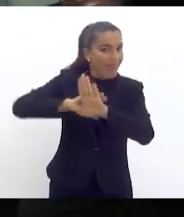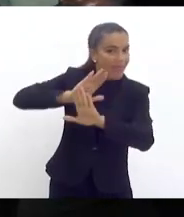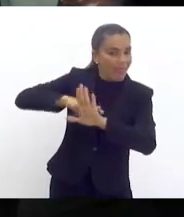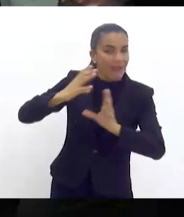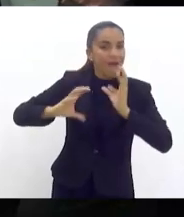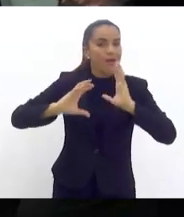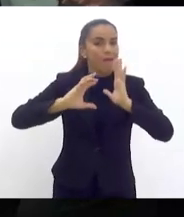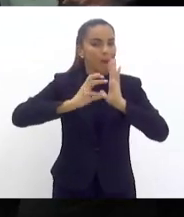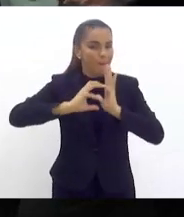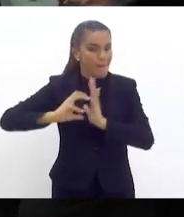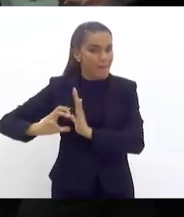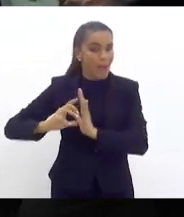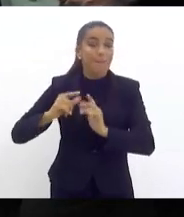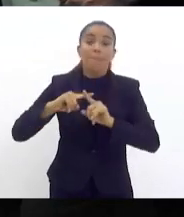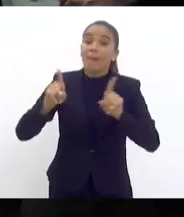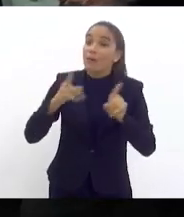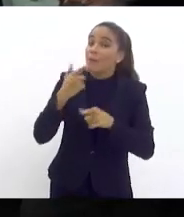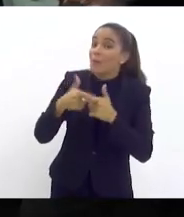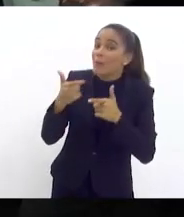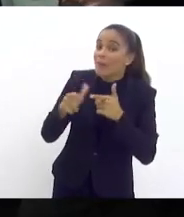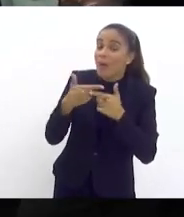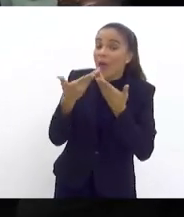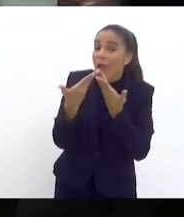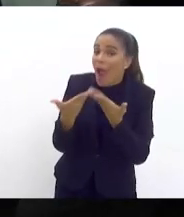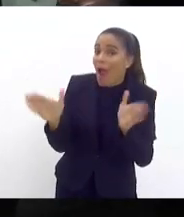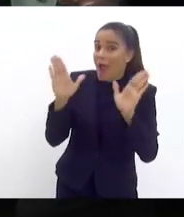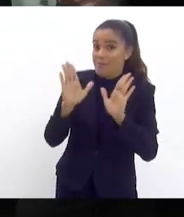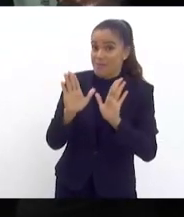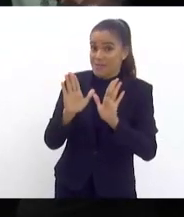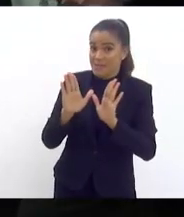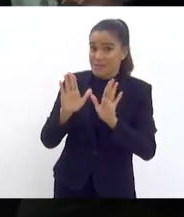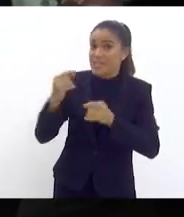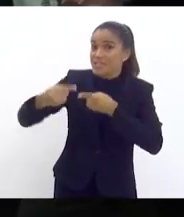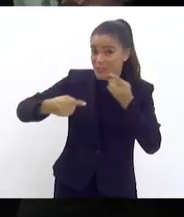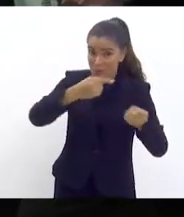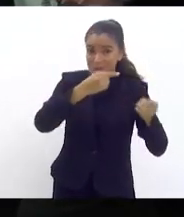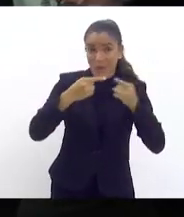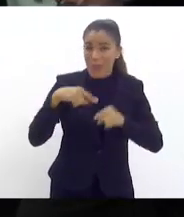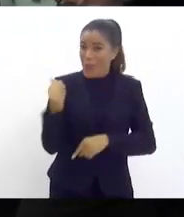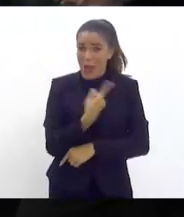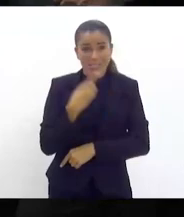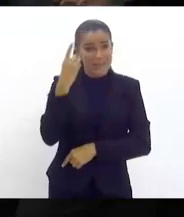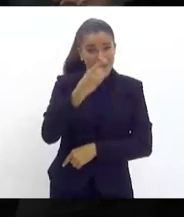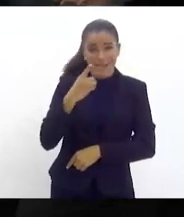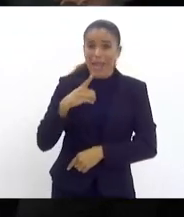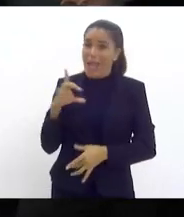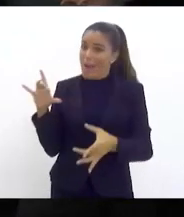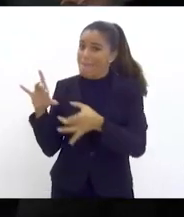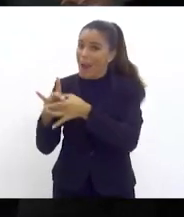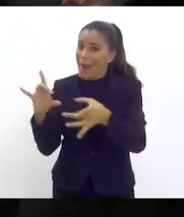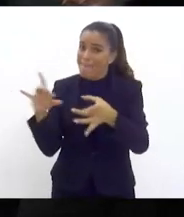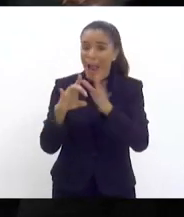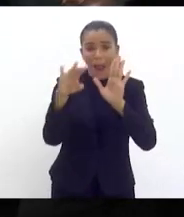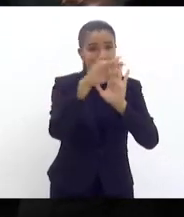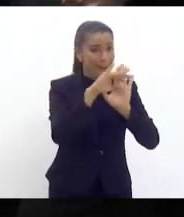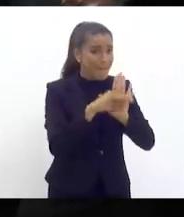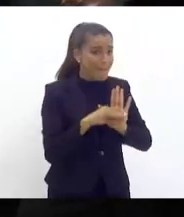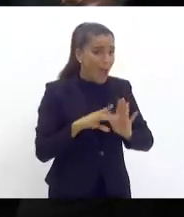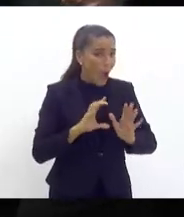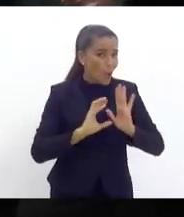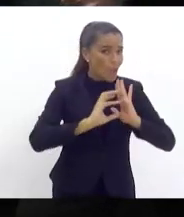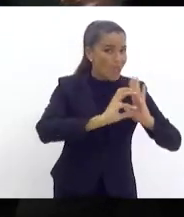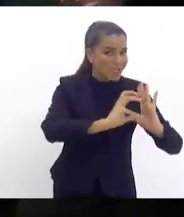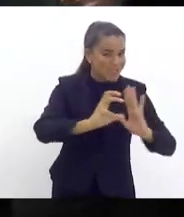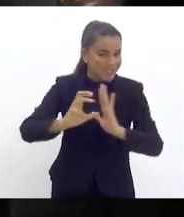perigo de se abrir precedentes que todos nós, 70 deputados, temos ligação, relação com alguma pauta, alguma matéria,